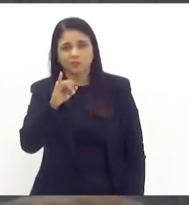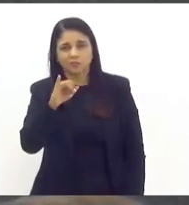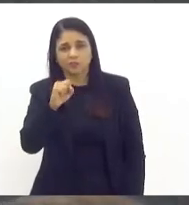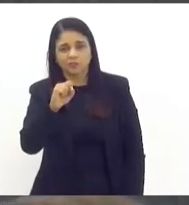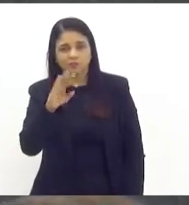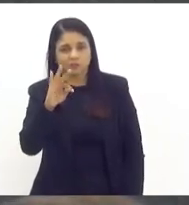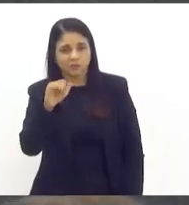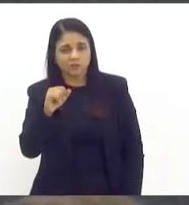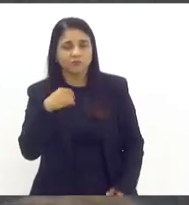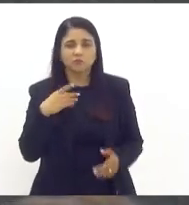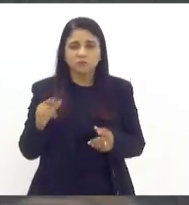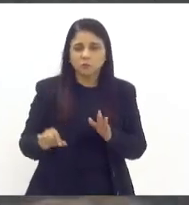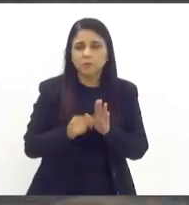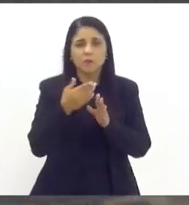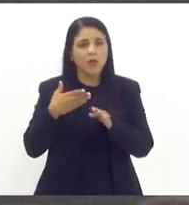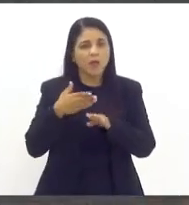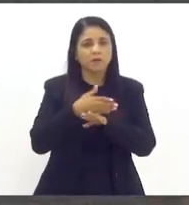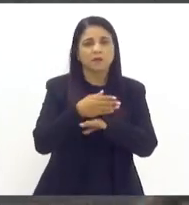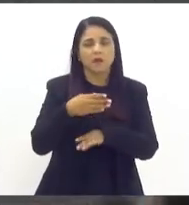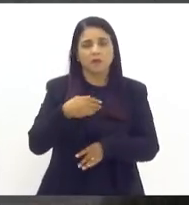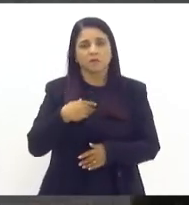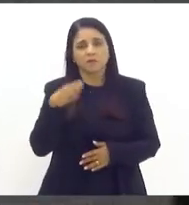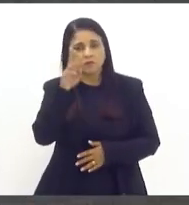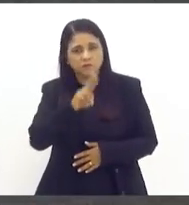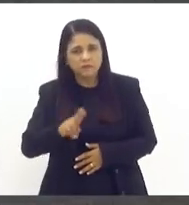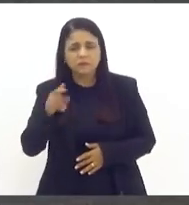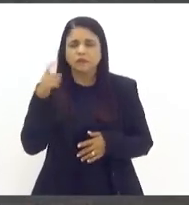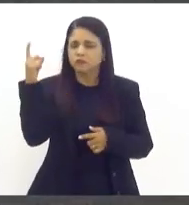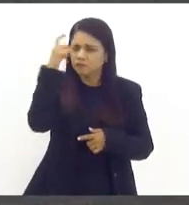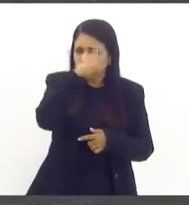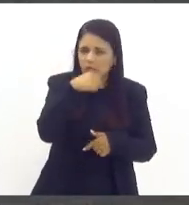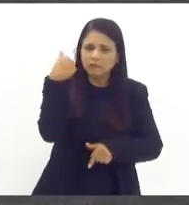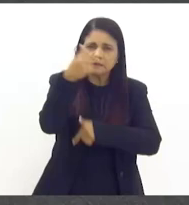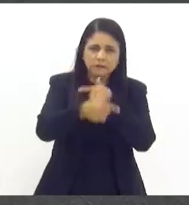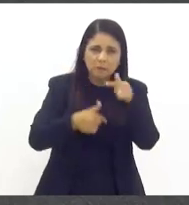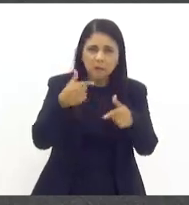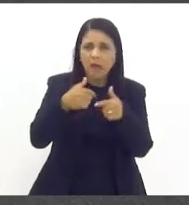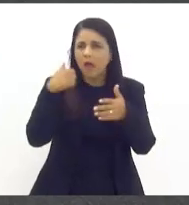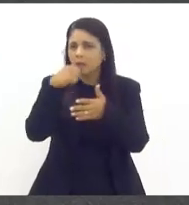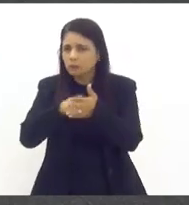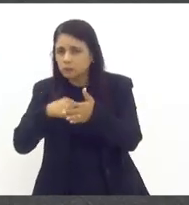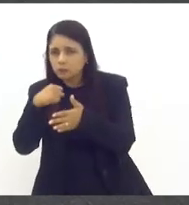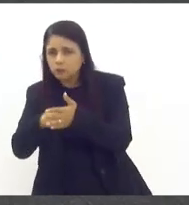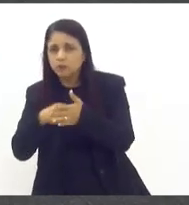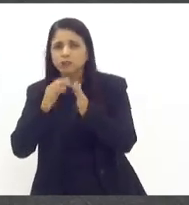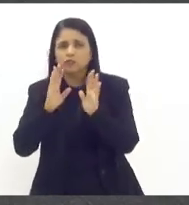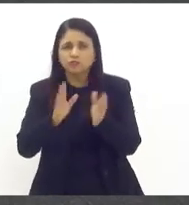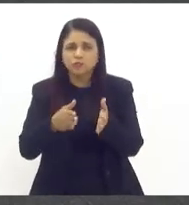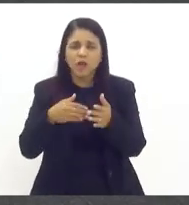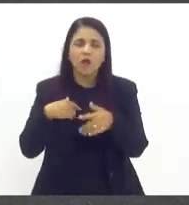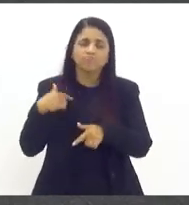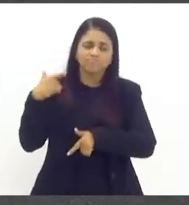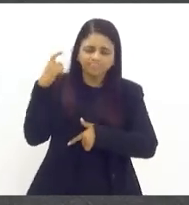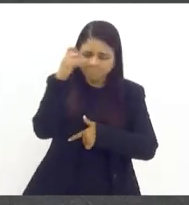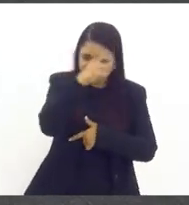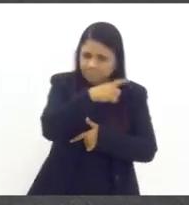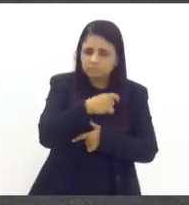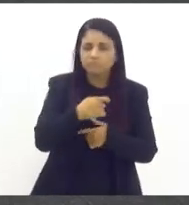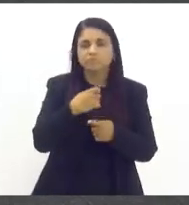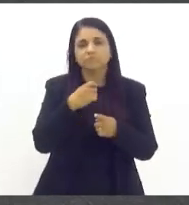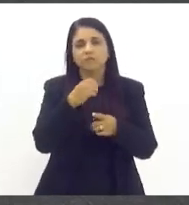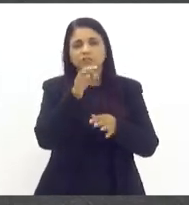universidade Essa é um aluno que já vem com muita dificuldade de trabalho de luta já tem um já carrego um peso da Justiça